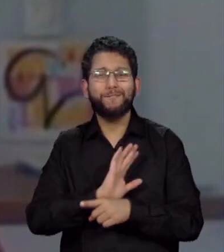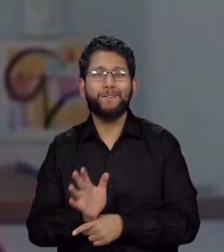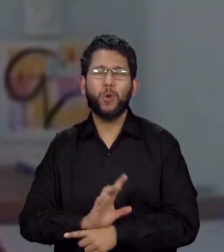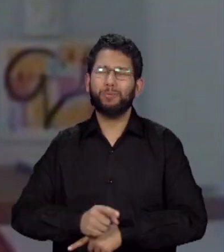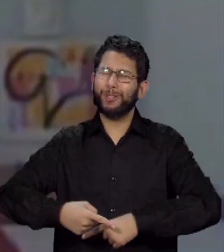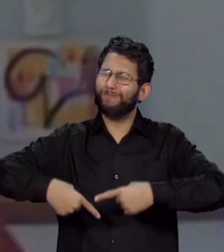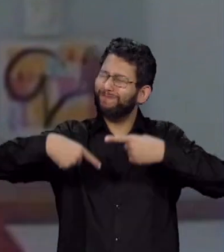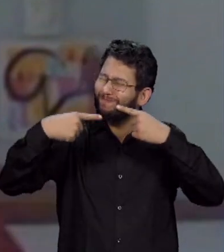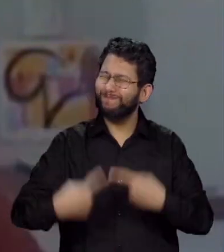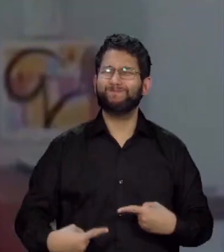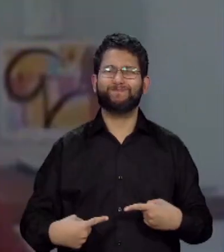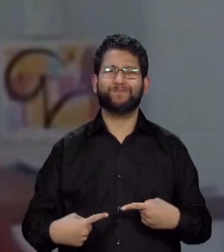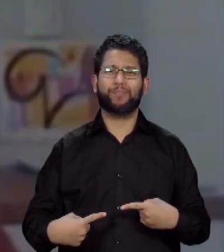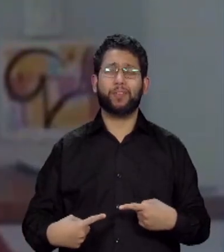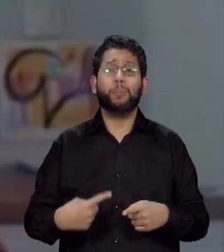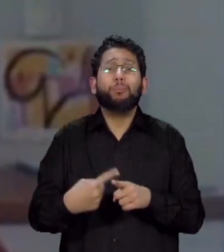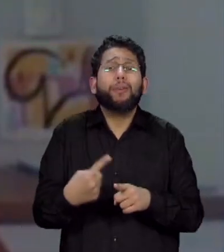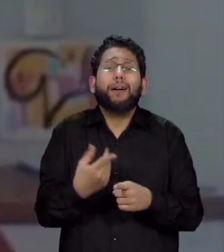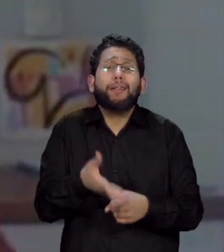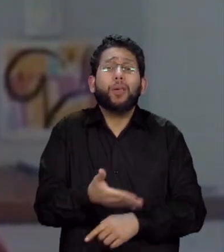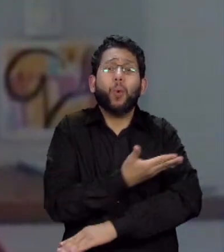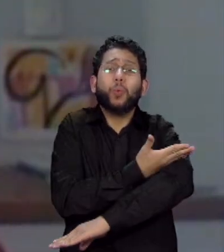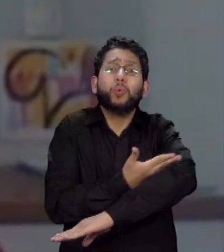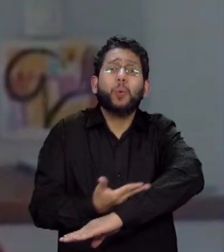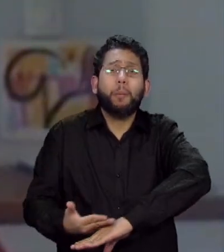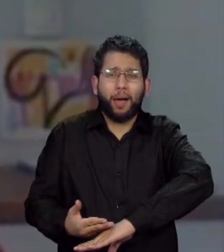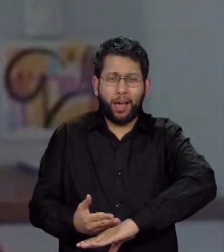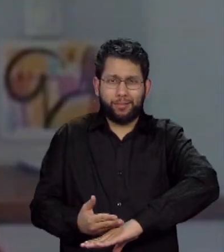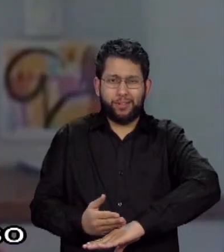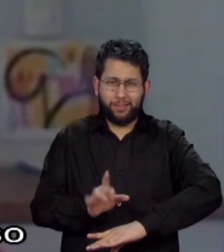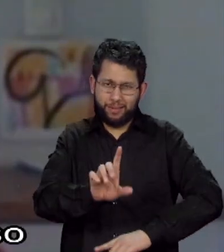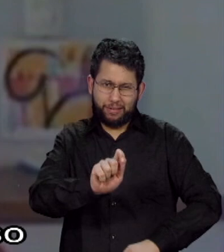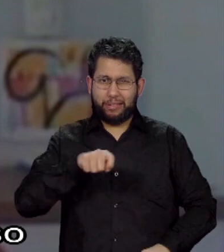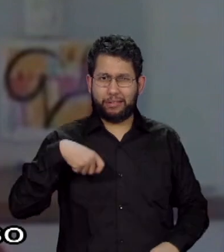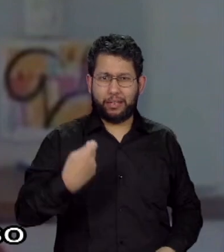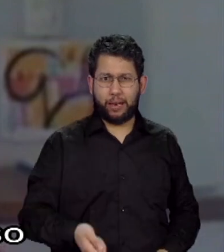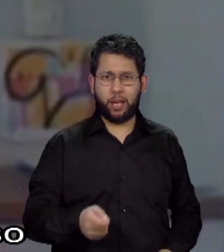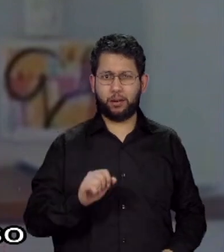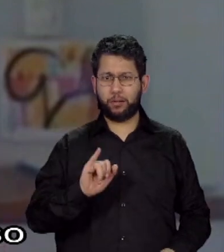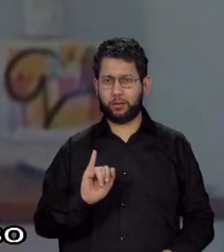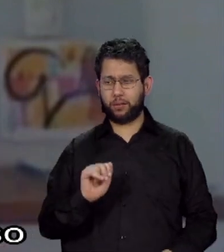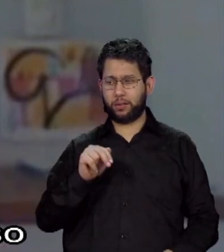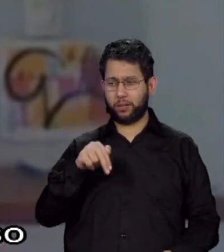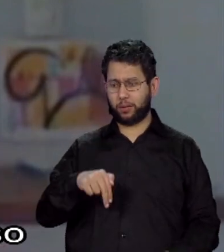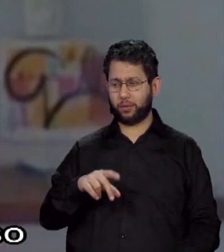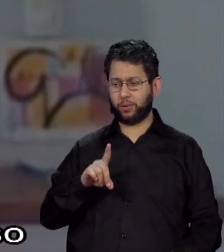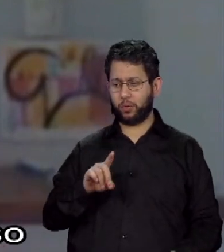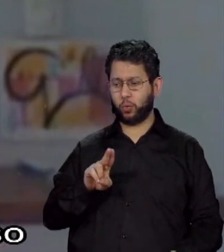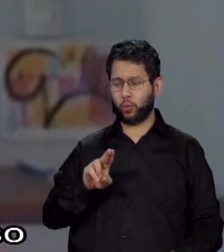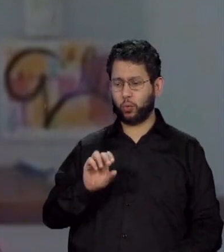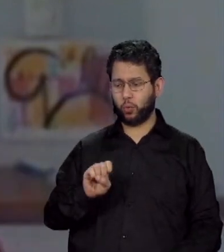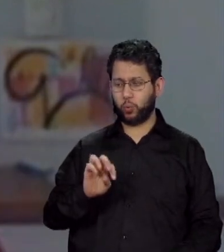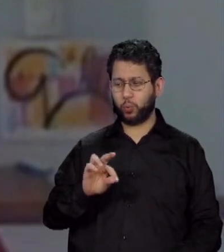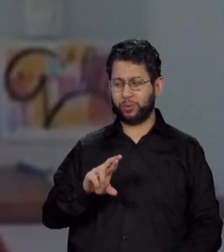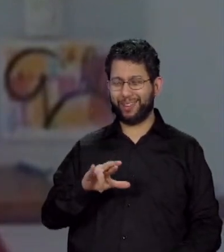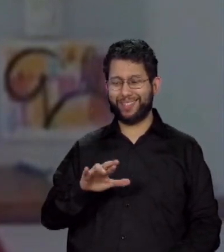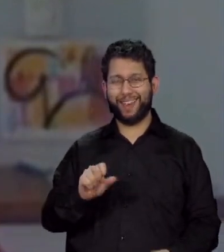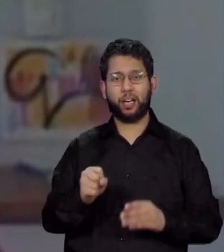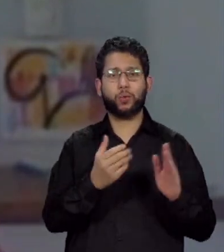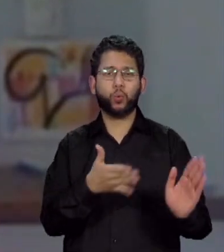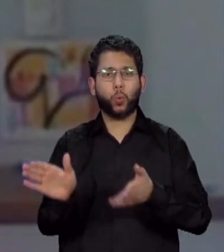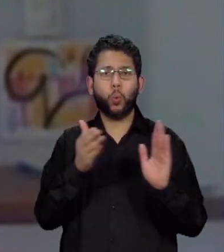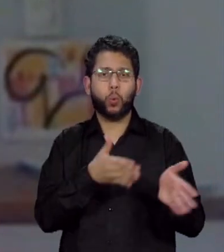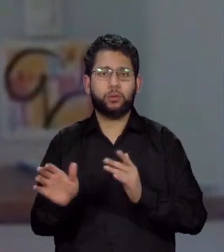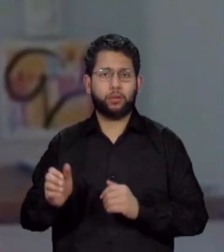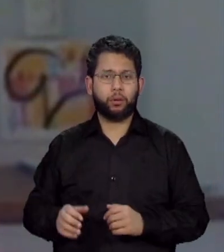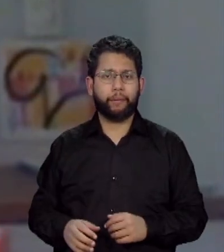gente ainda não tem uma indústria como a gente vê em outros países, né? O que é uma indústria? É quando você tem um processo contínuo dentro